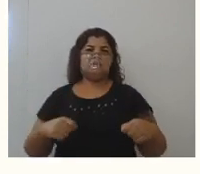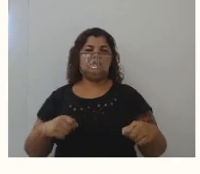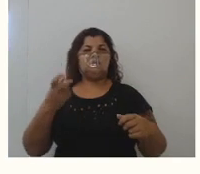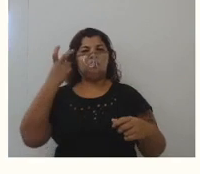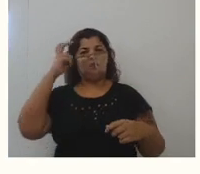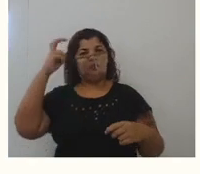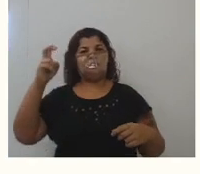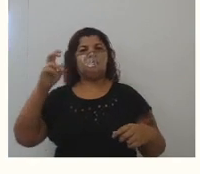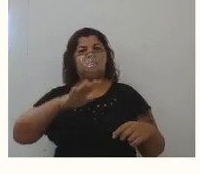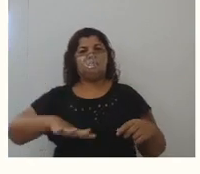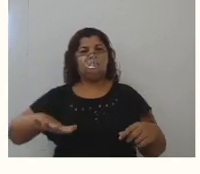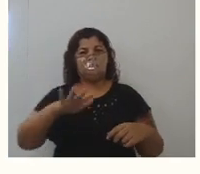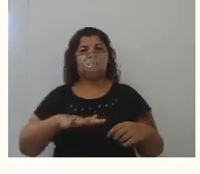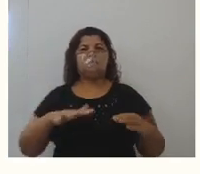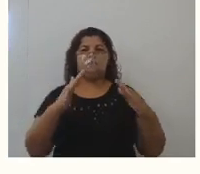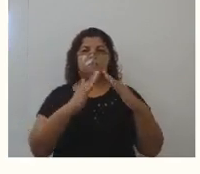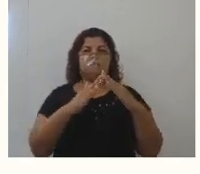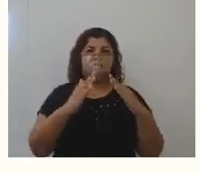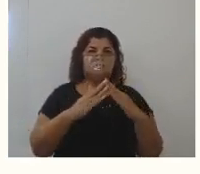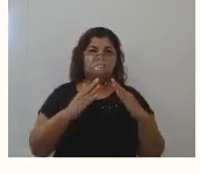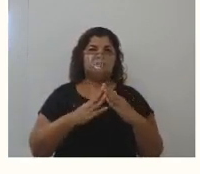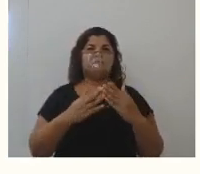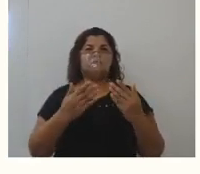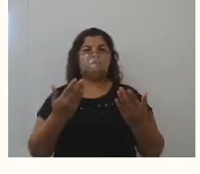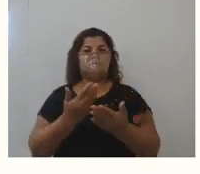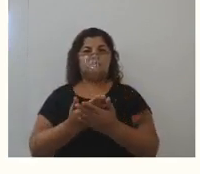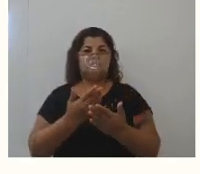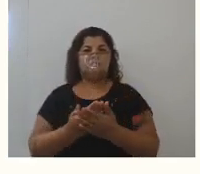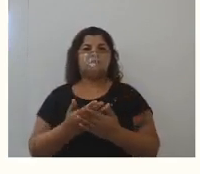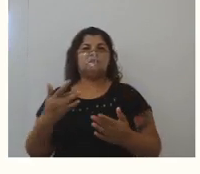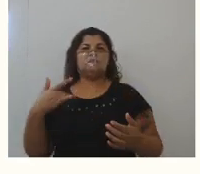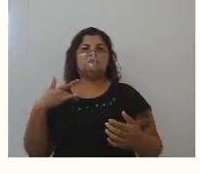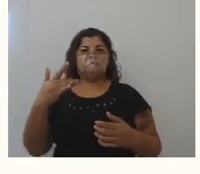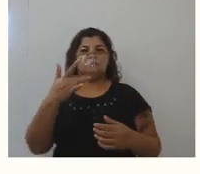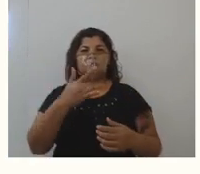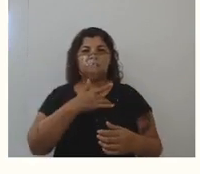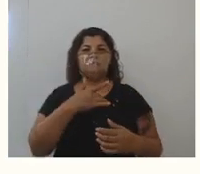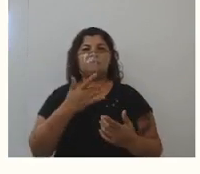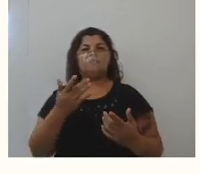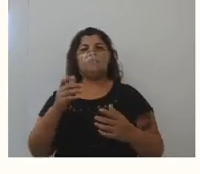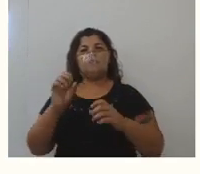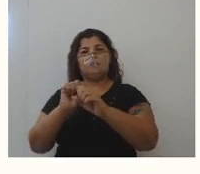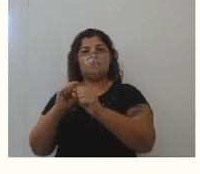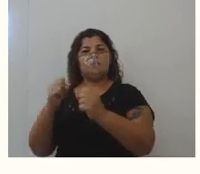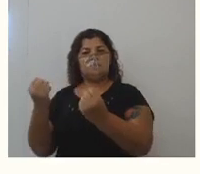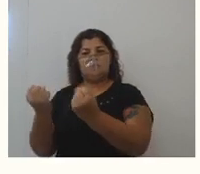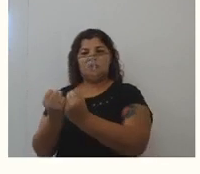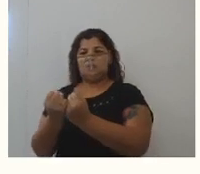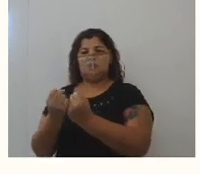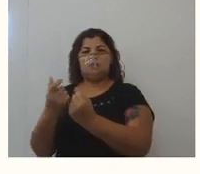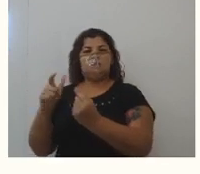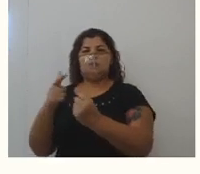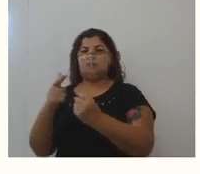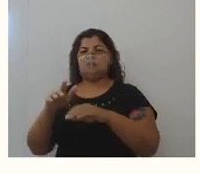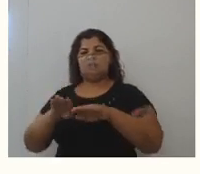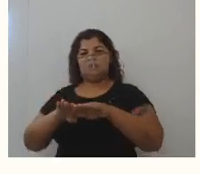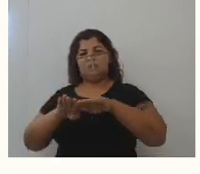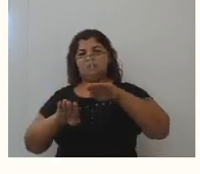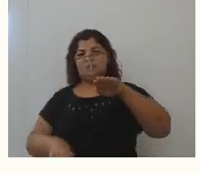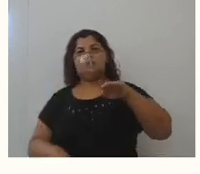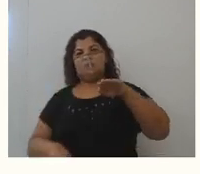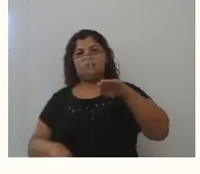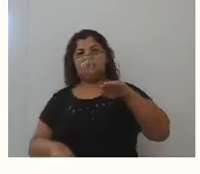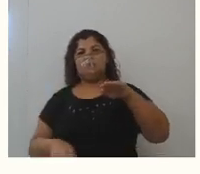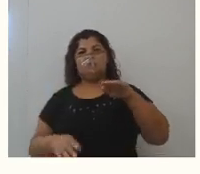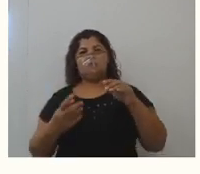população. Emprego, habitação, educação, saúde, certo? No socialismo não há separação entre proprietário do